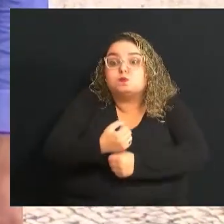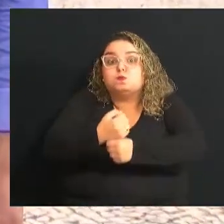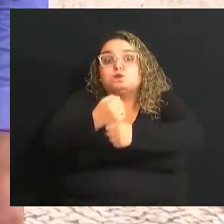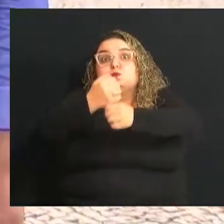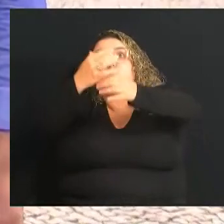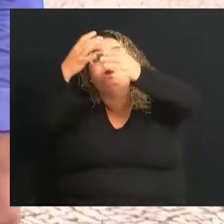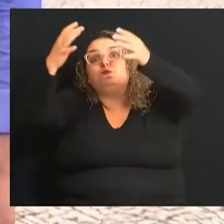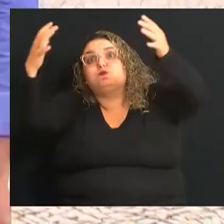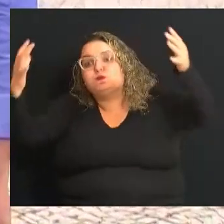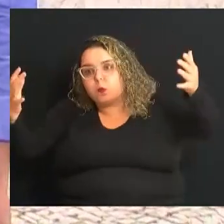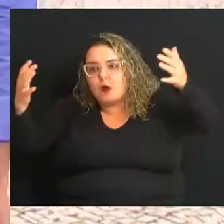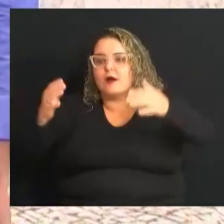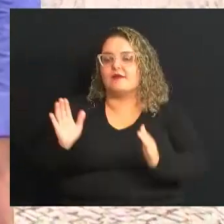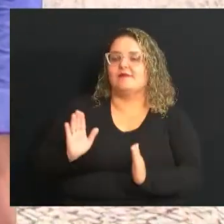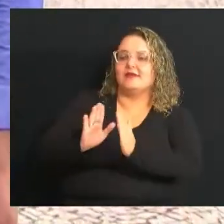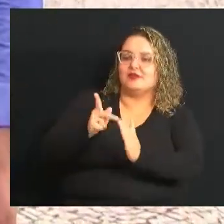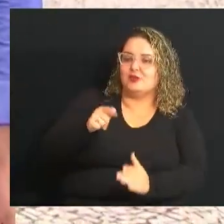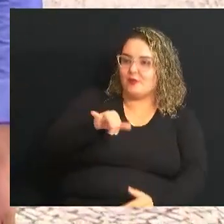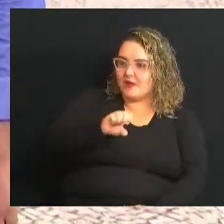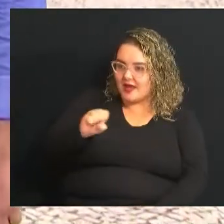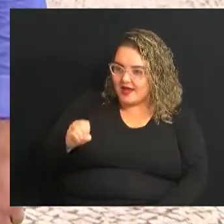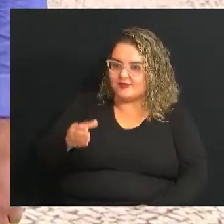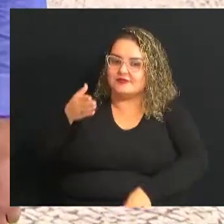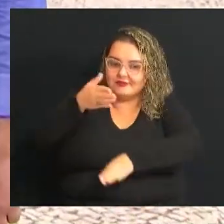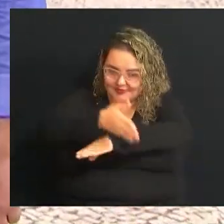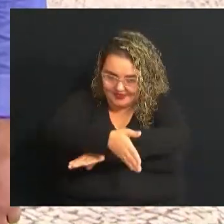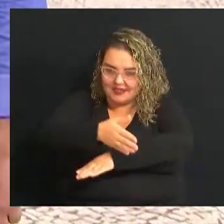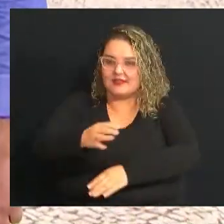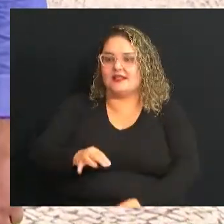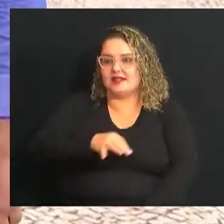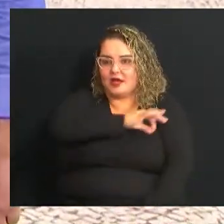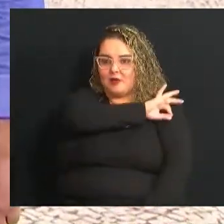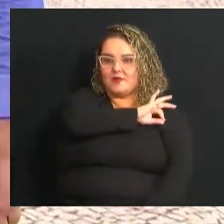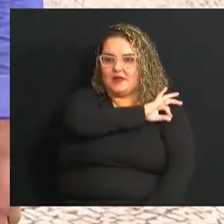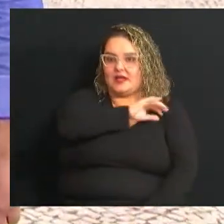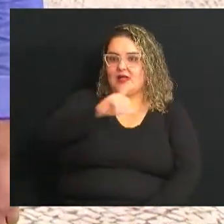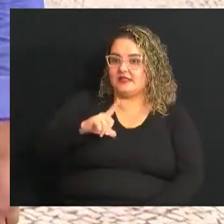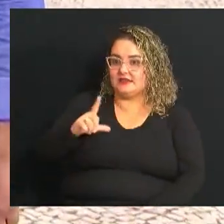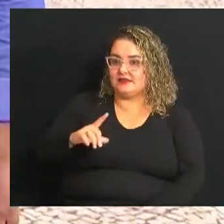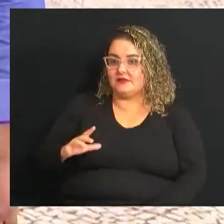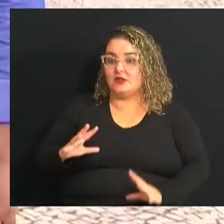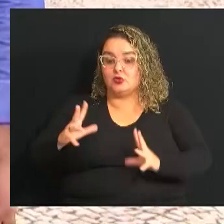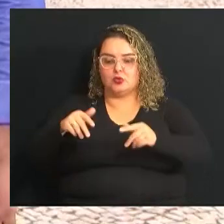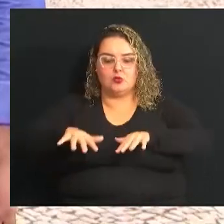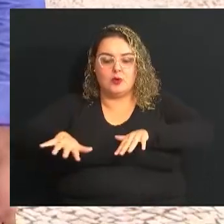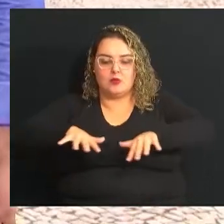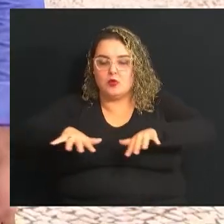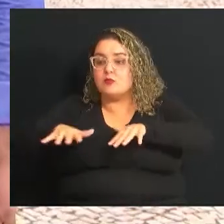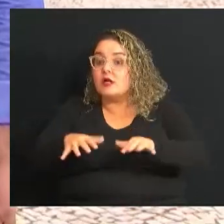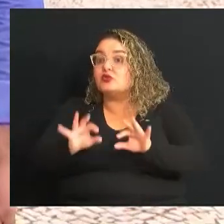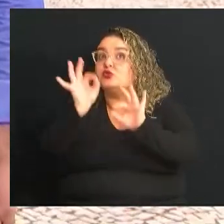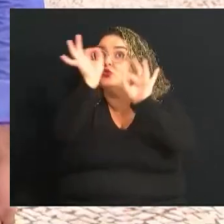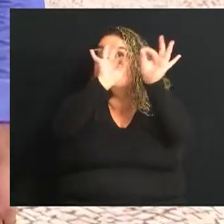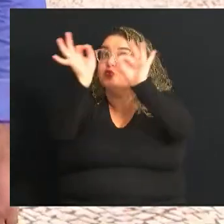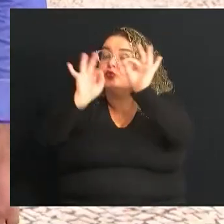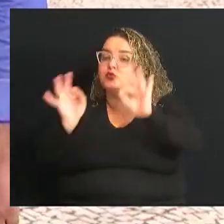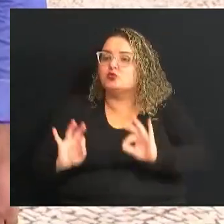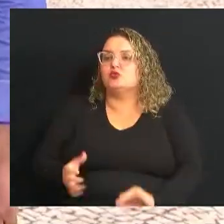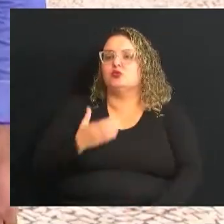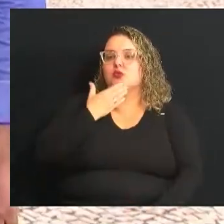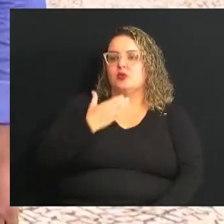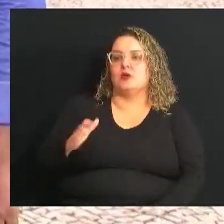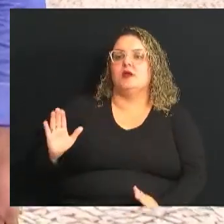Rosário. É isso, né, Neto? É isso daí. Então, reforçando, vamos ter a disponibilização dos banheiros e dos food trucks.